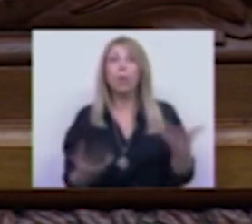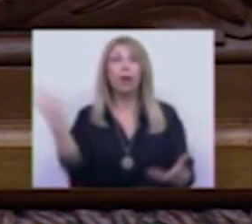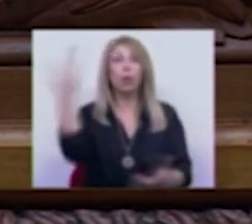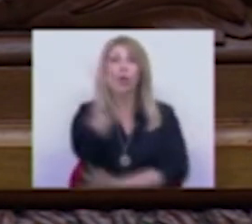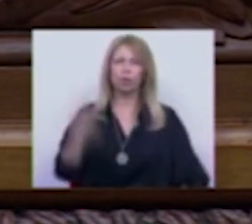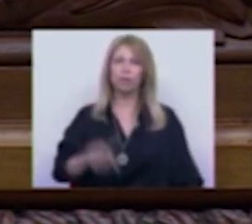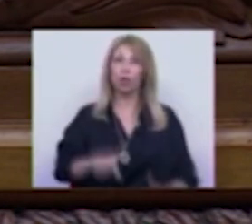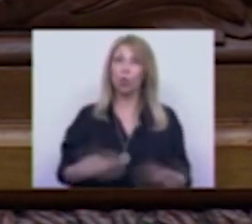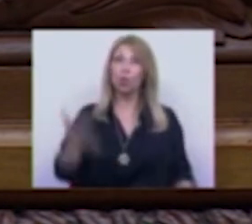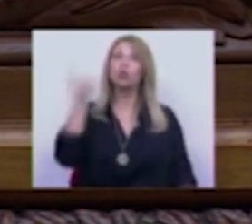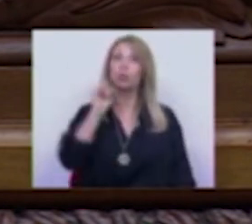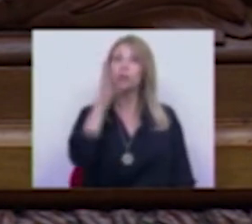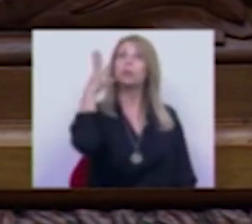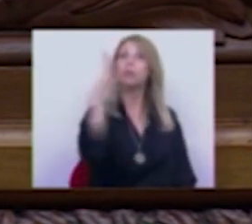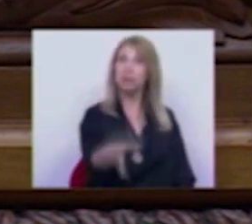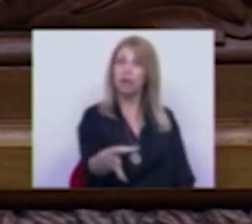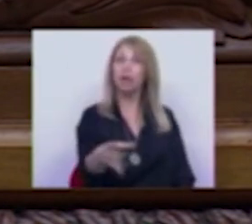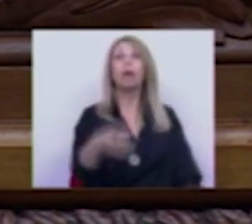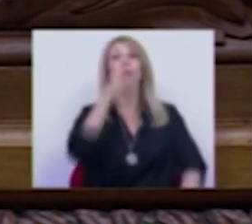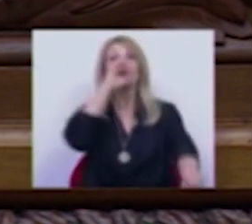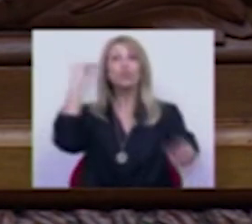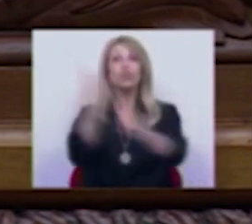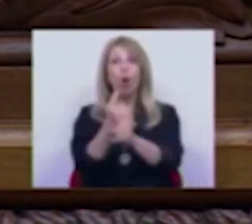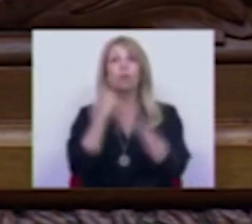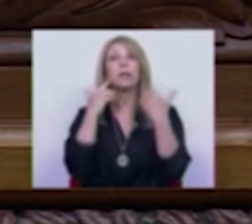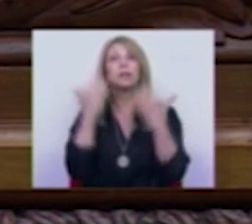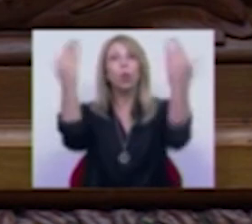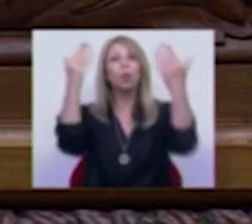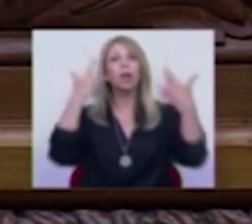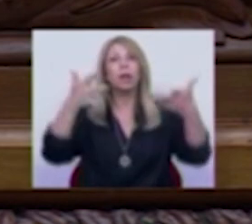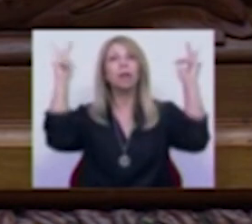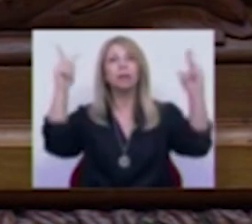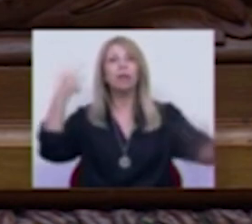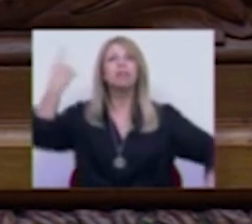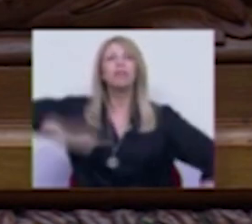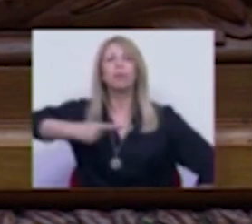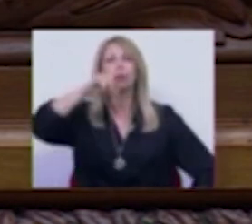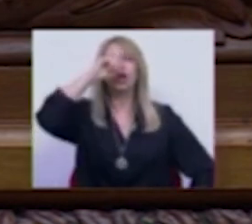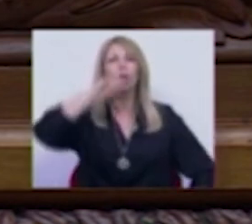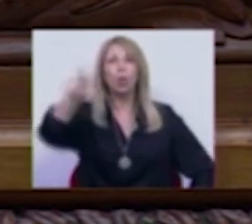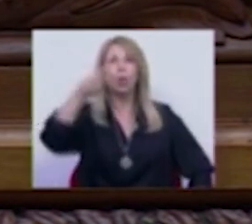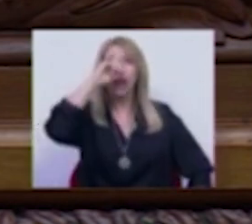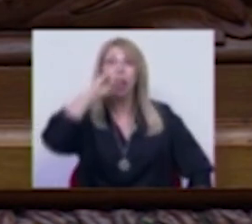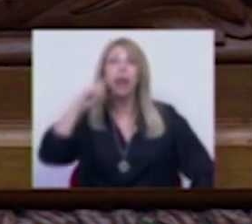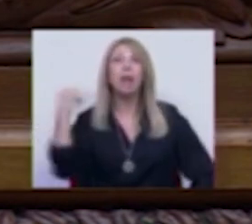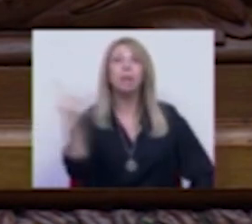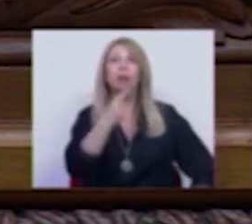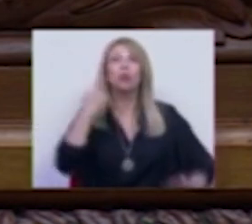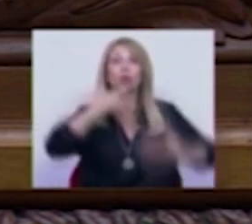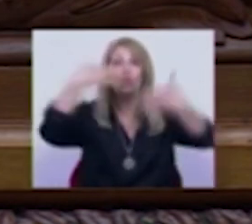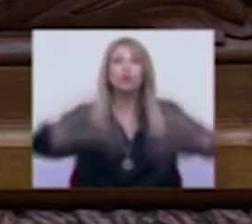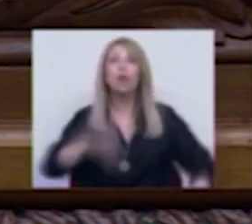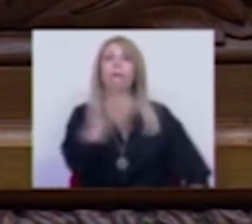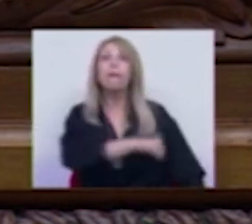Tanto falhou Abril. Ao mesmo tempo que saudamos a liberdade, devíamos recordar, relembrar todos aqueles que foram vítimas